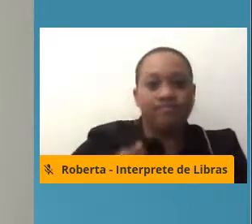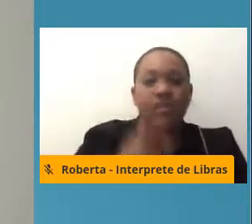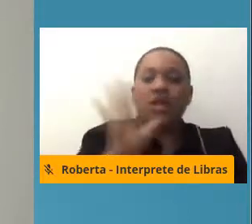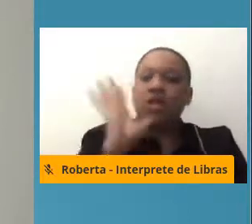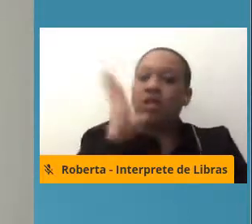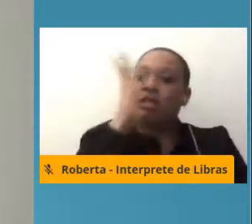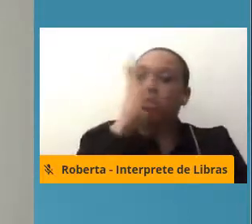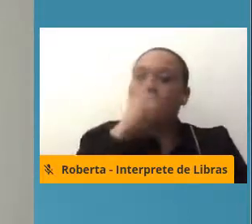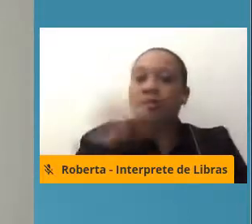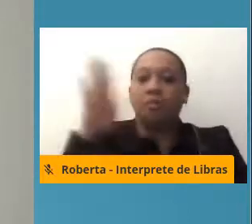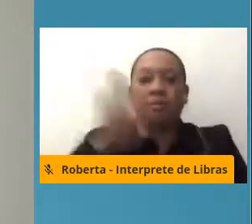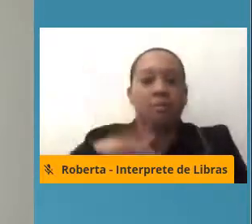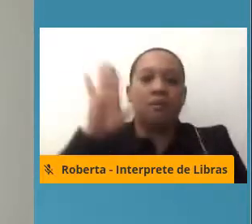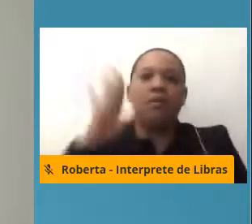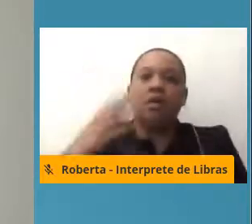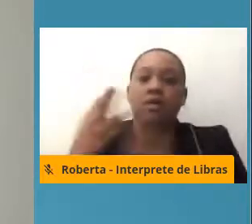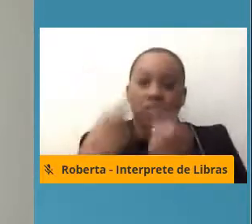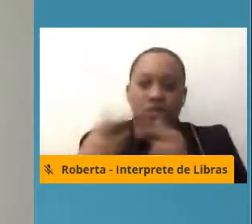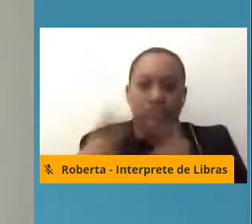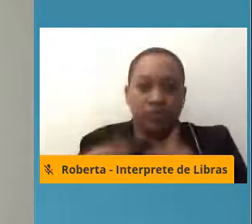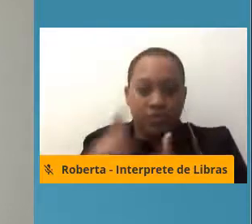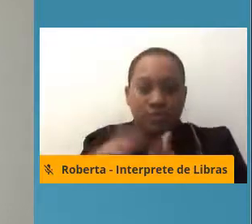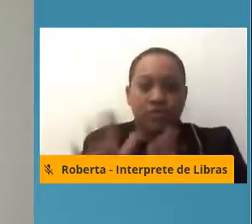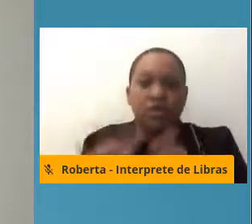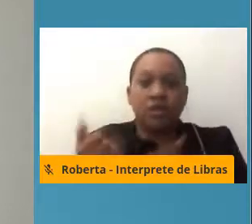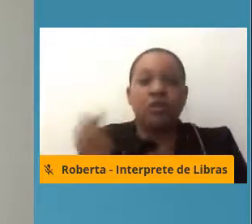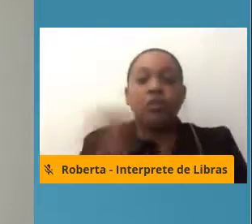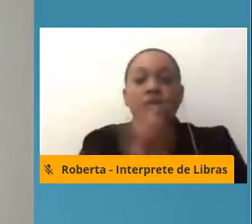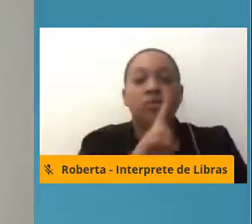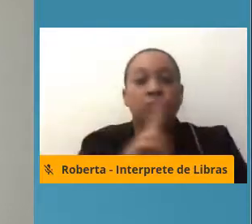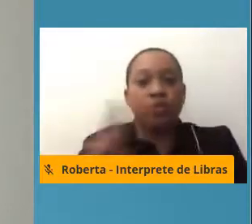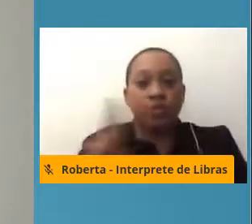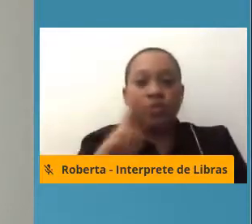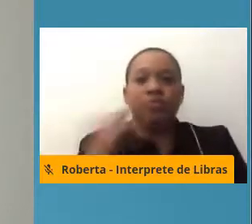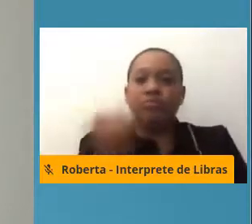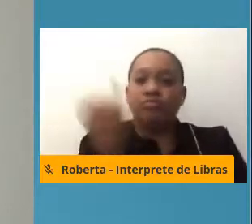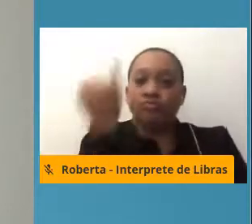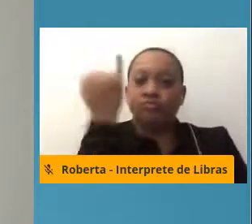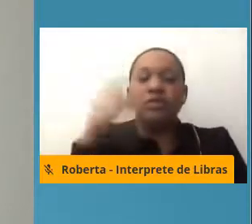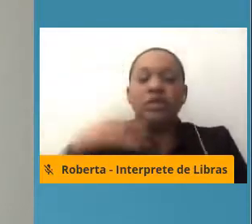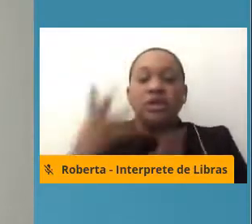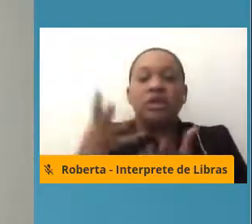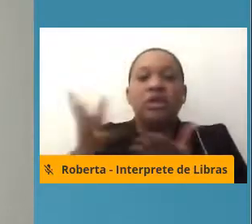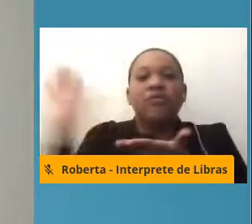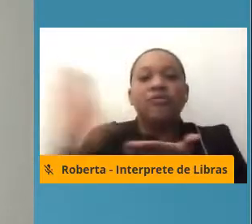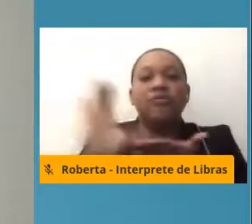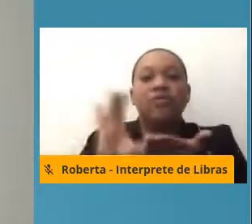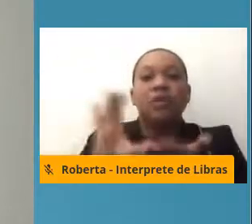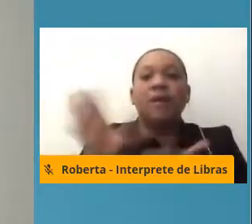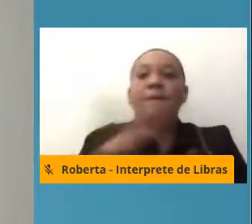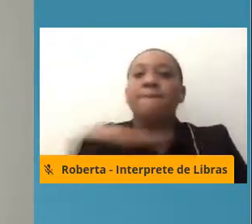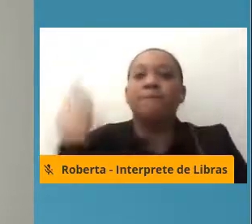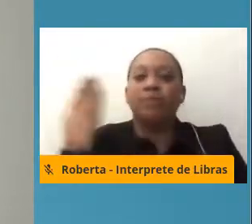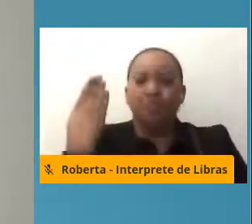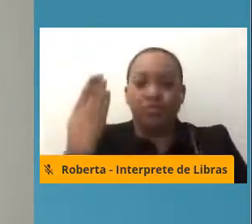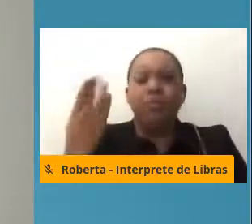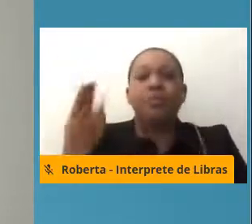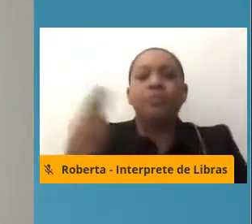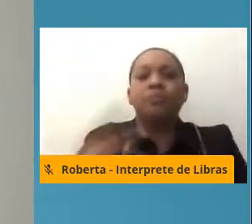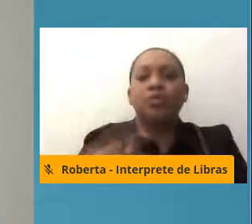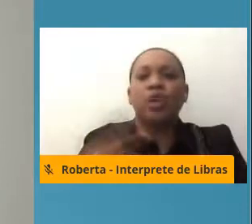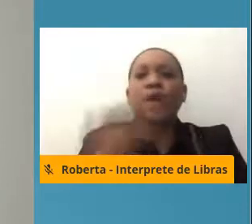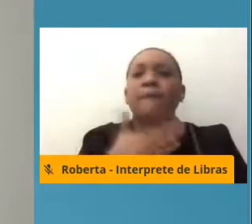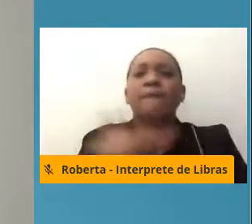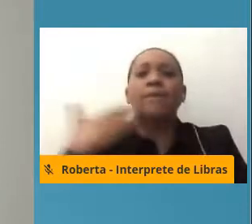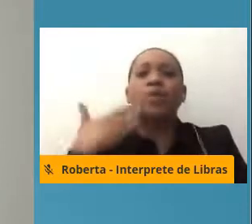Então, o nome foi extremamente pertinente, investimento ou morte, né? A gente precisa, porque é morte literalmente, como a